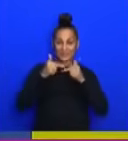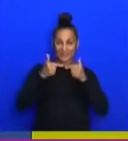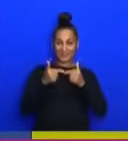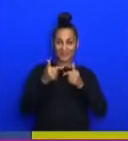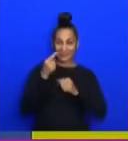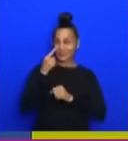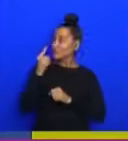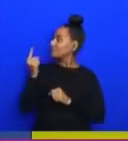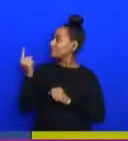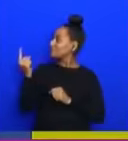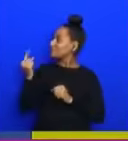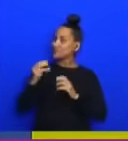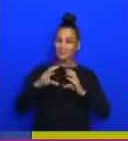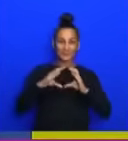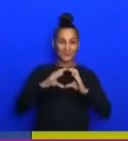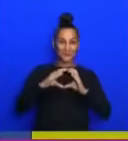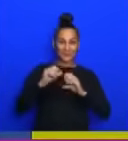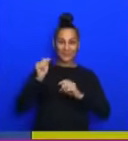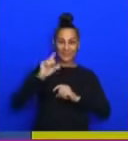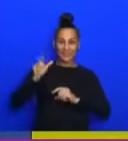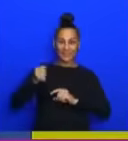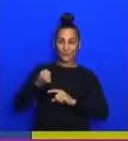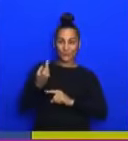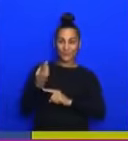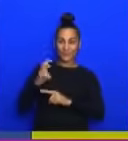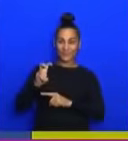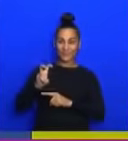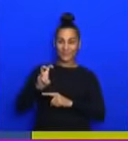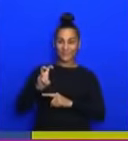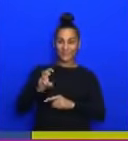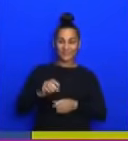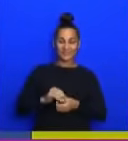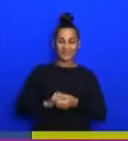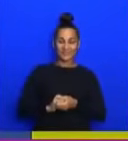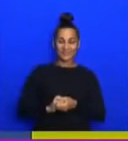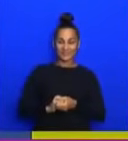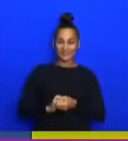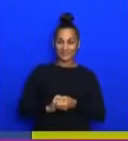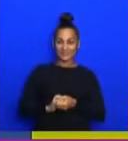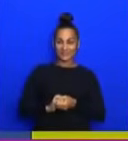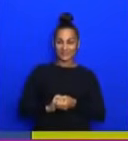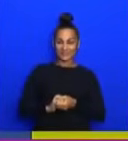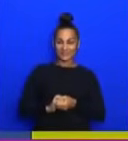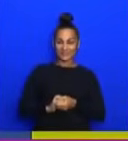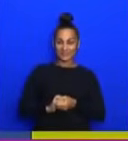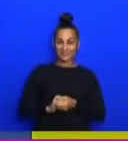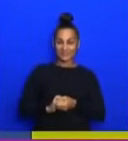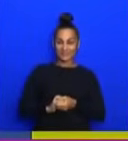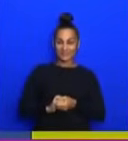Vem sorte, bola azul, número 15. Azul, 15.